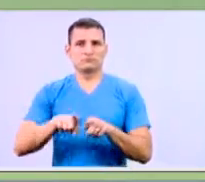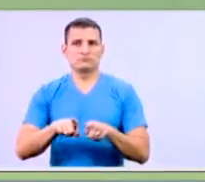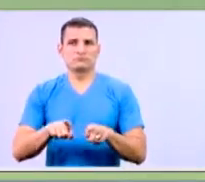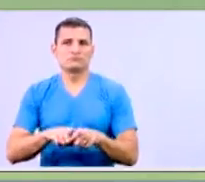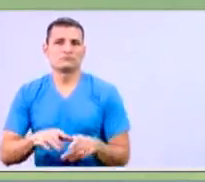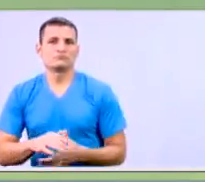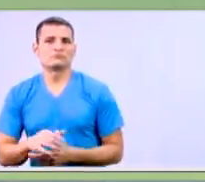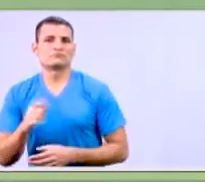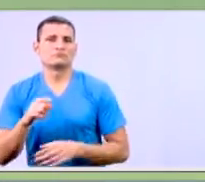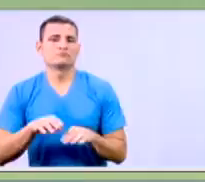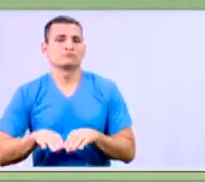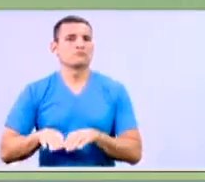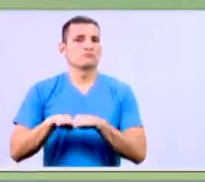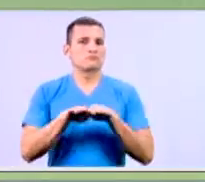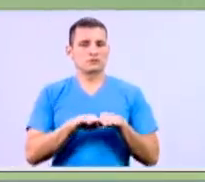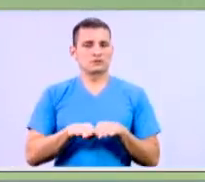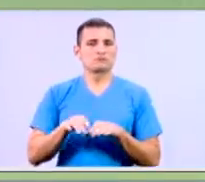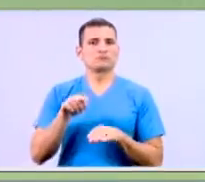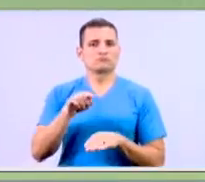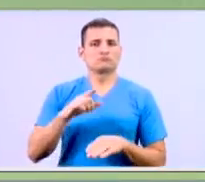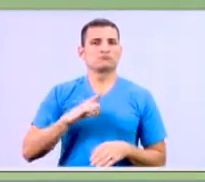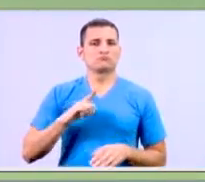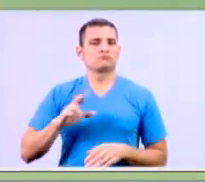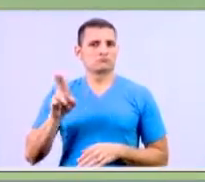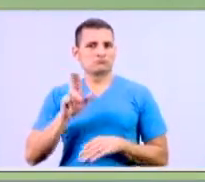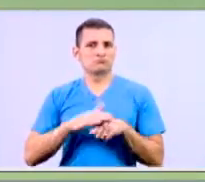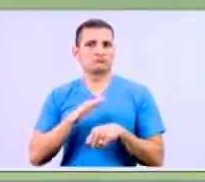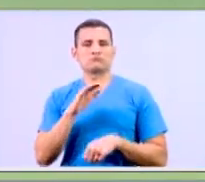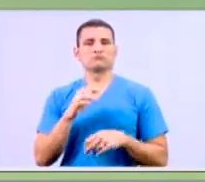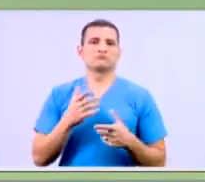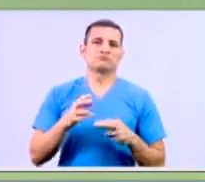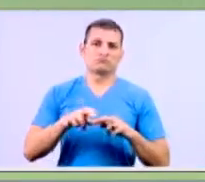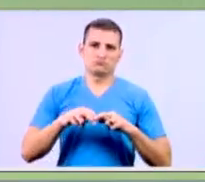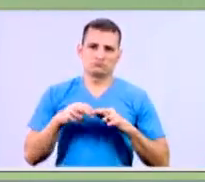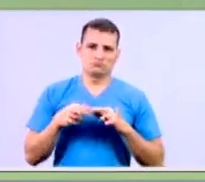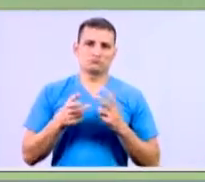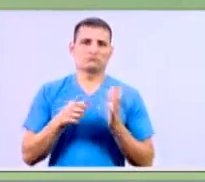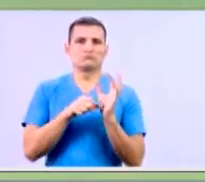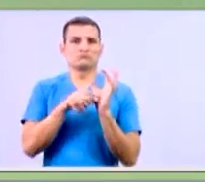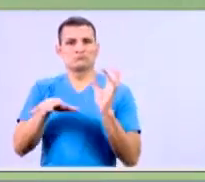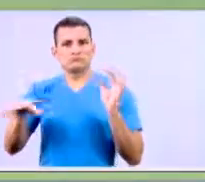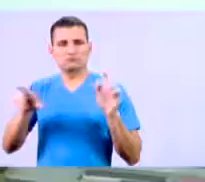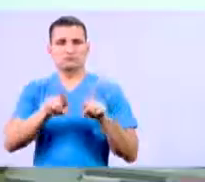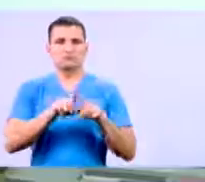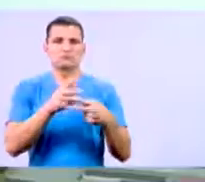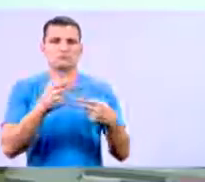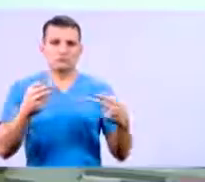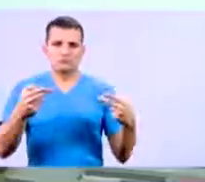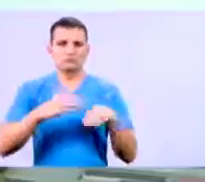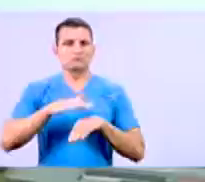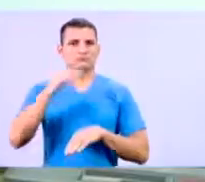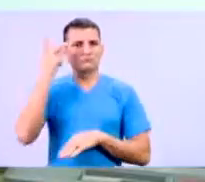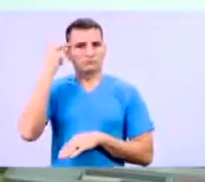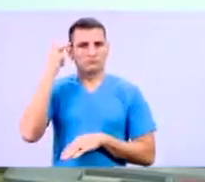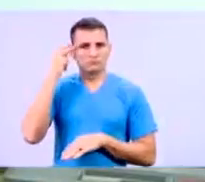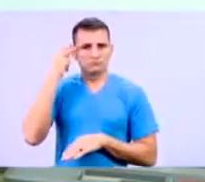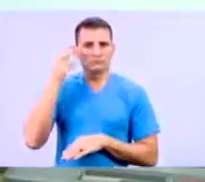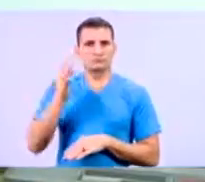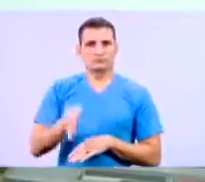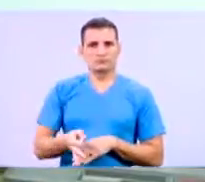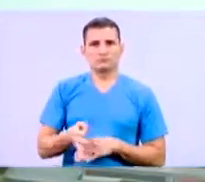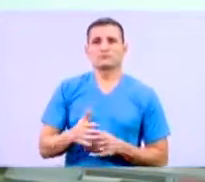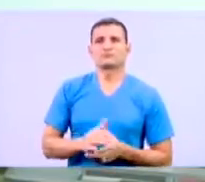que se popularizou um pouquinho mais, né? Por causa da frequência, o equipamento mais comum, correto? Então a gente